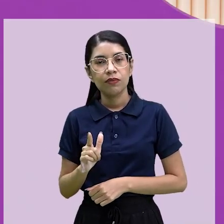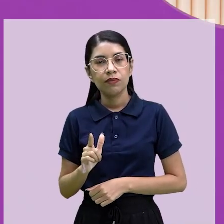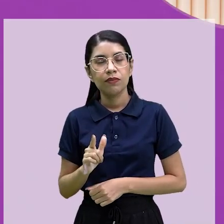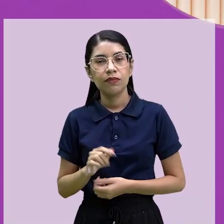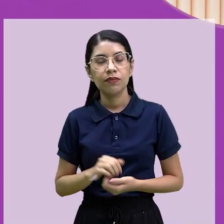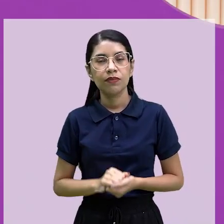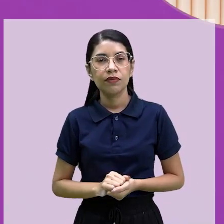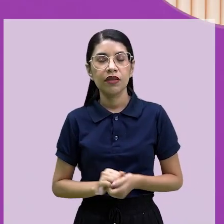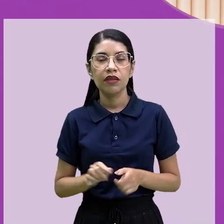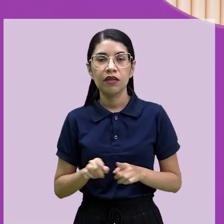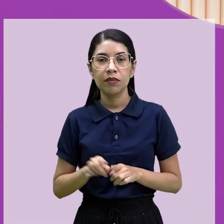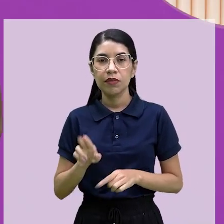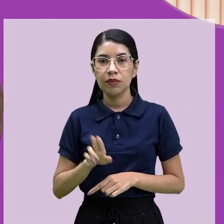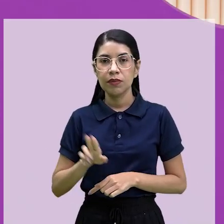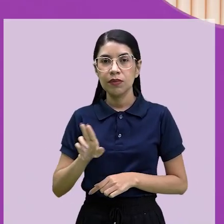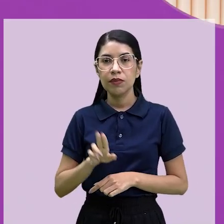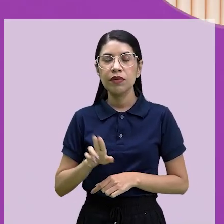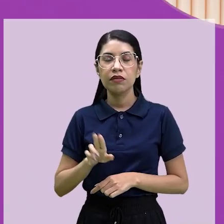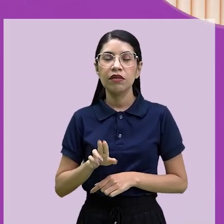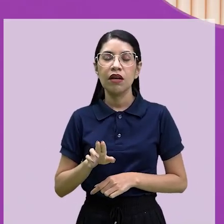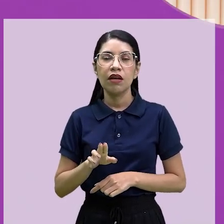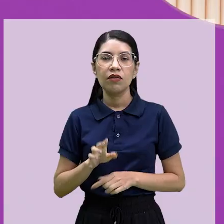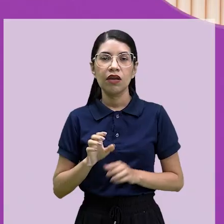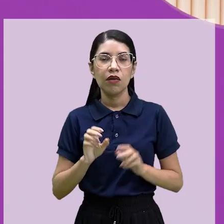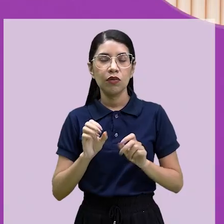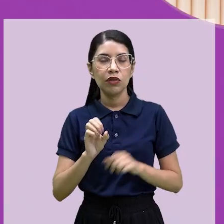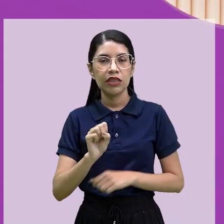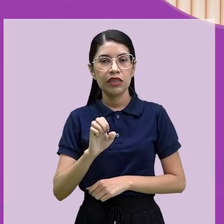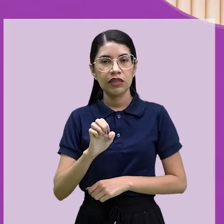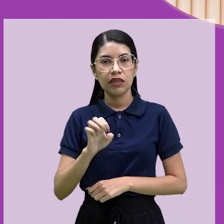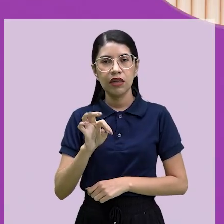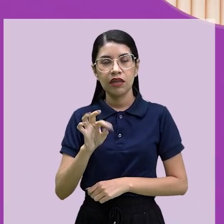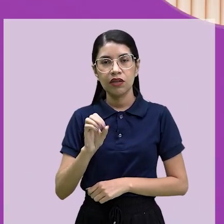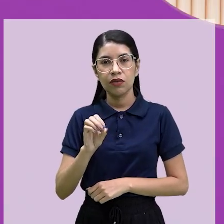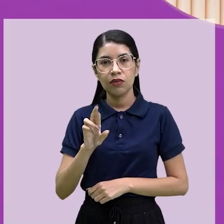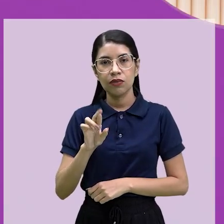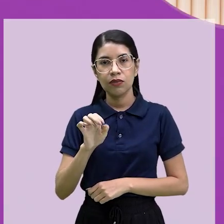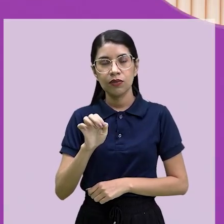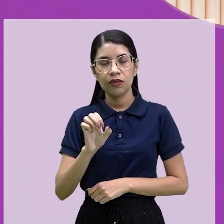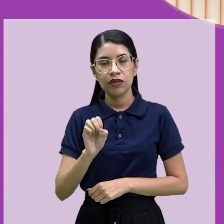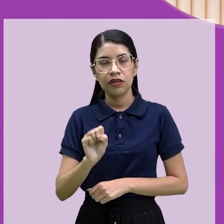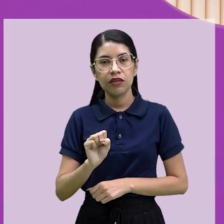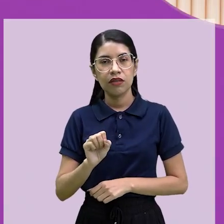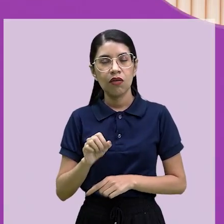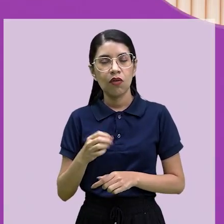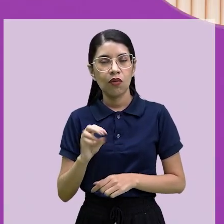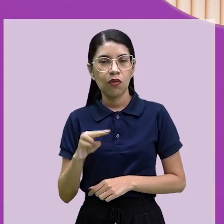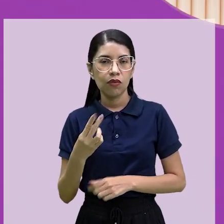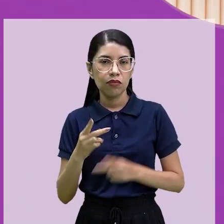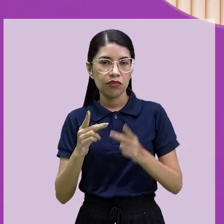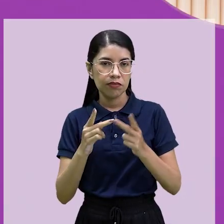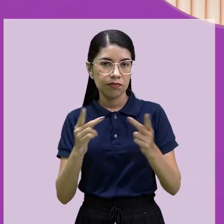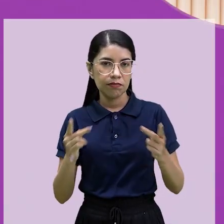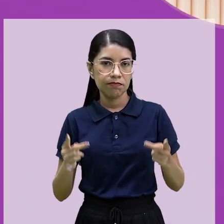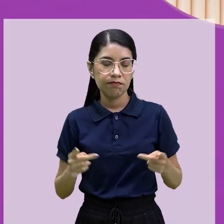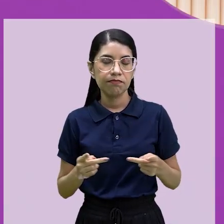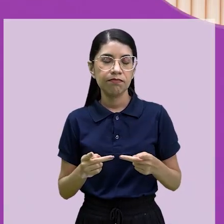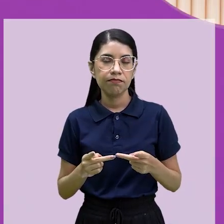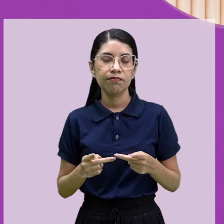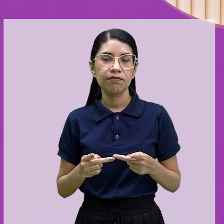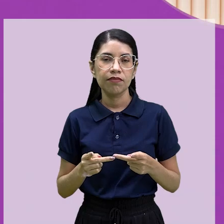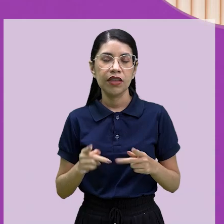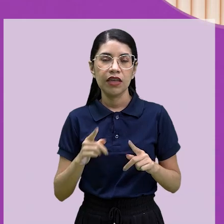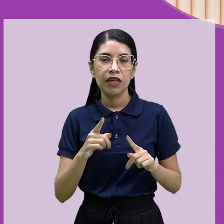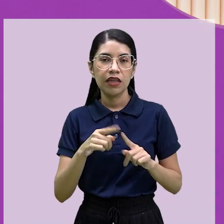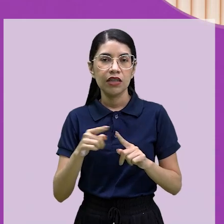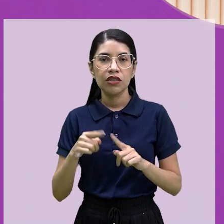gráfico que também é muito utilizado, que é o gráfico de setores, também conhecido como gráfico de pizza, né? O gráfico de